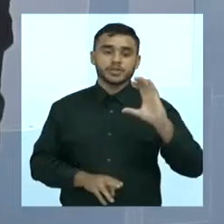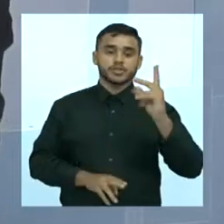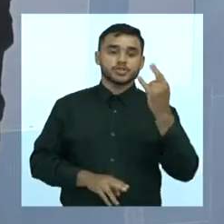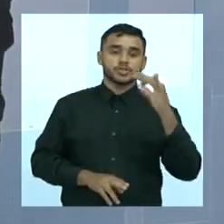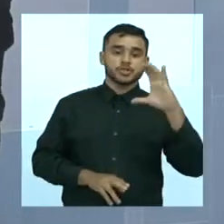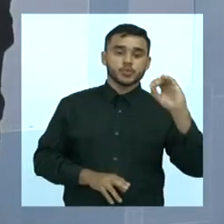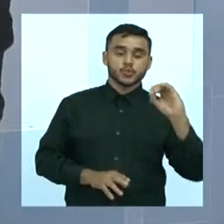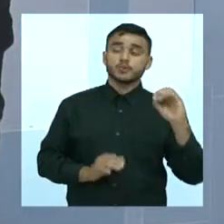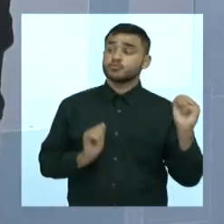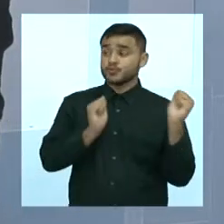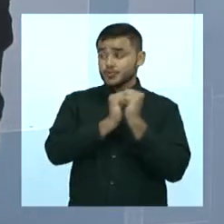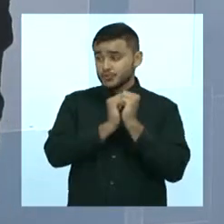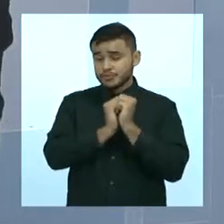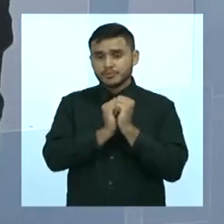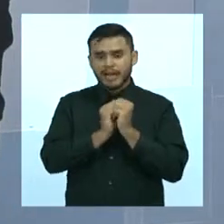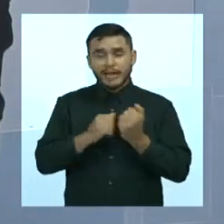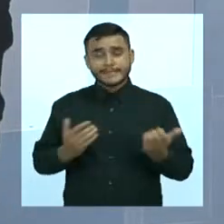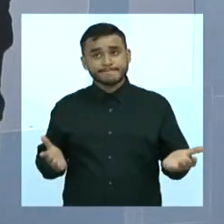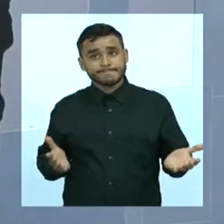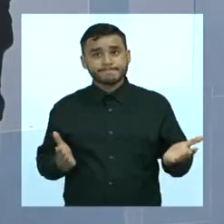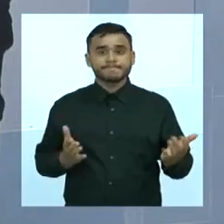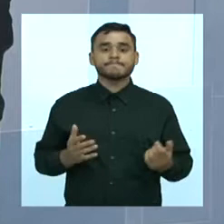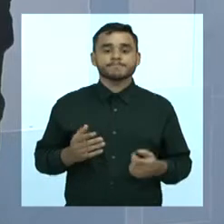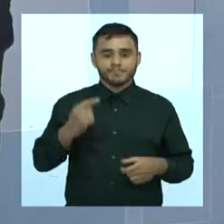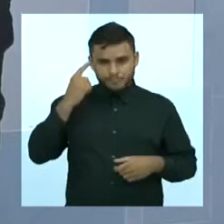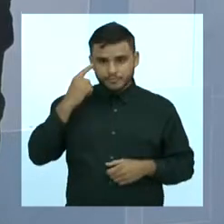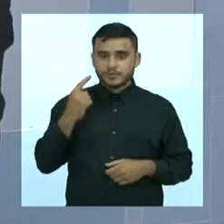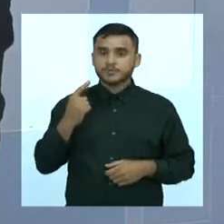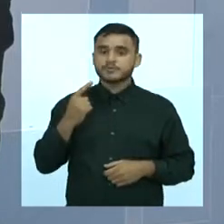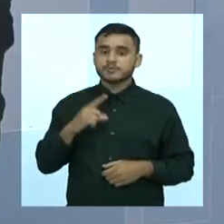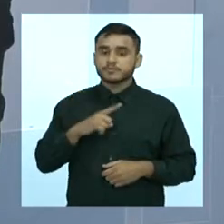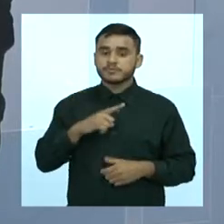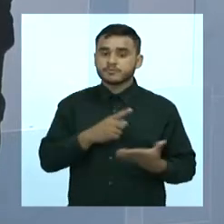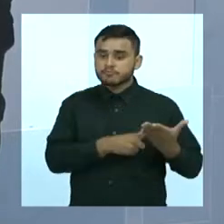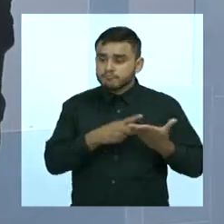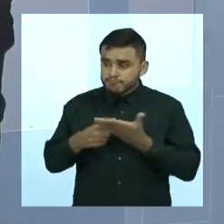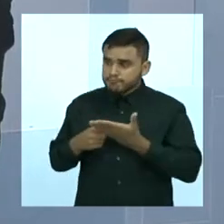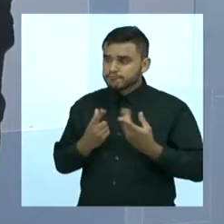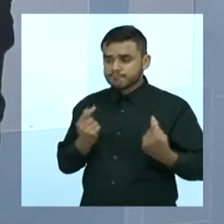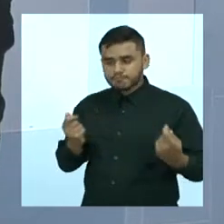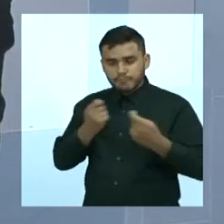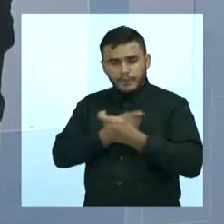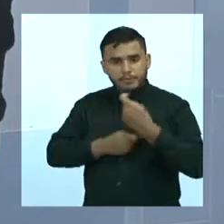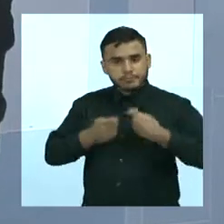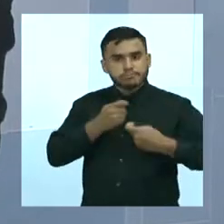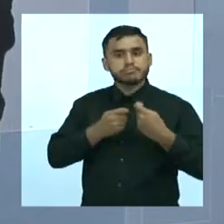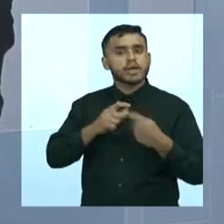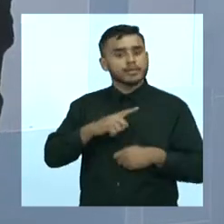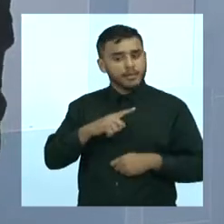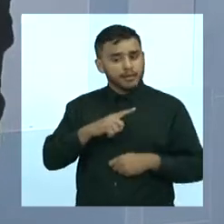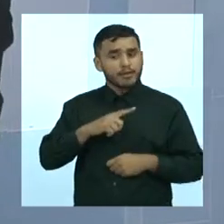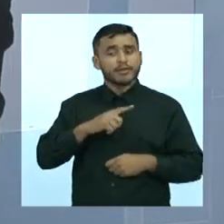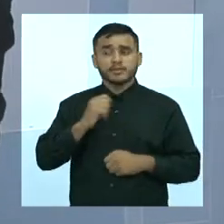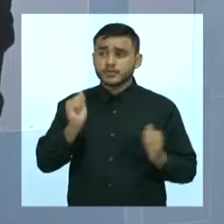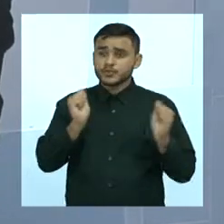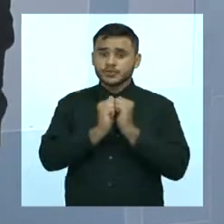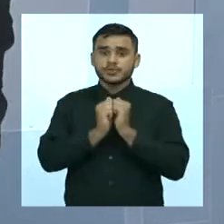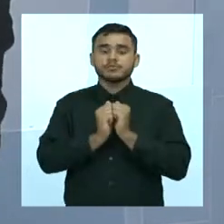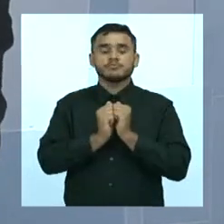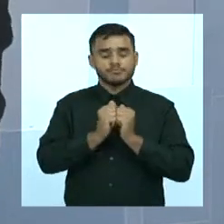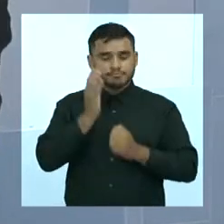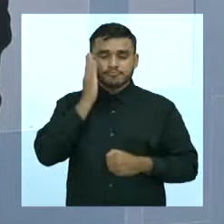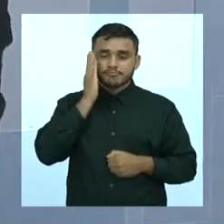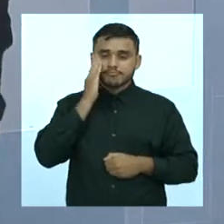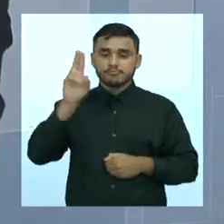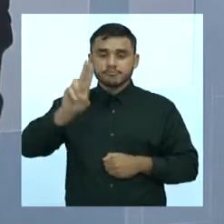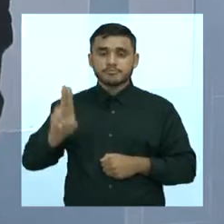mesmo econômicas, parcerias. E o que eu quero chegar, onde eu quero chegar? Sim, eu acredito que Tasso